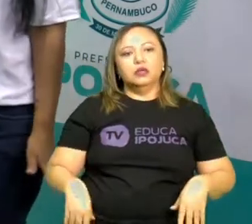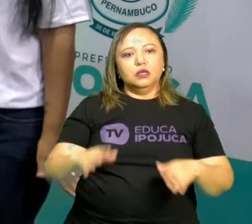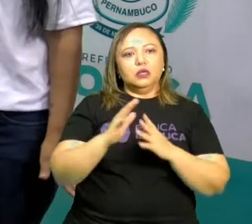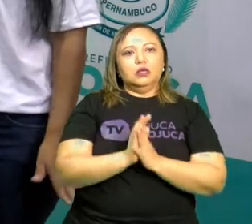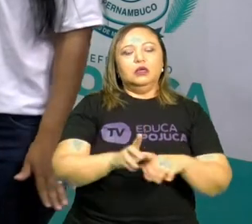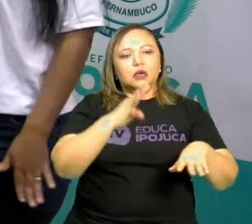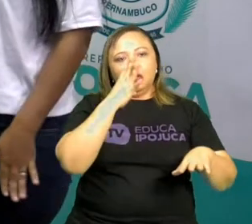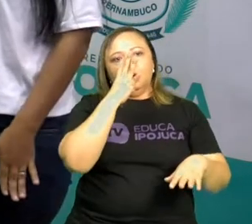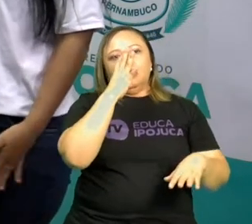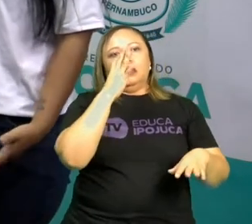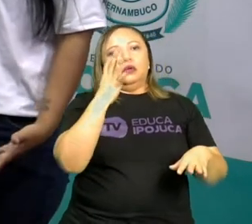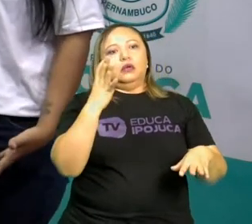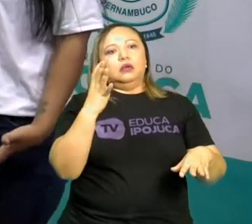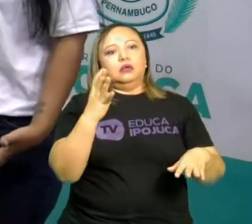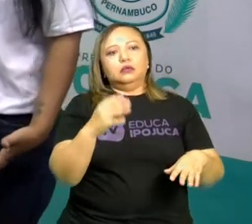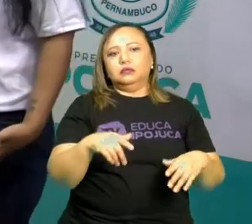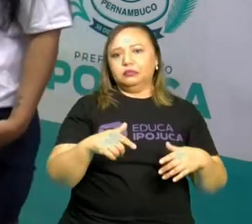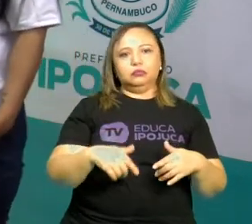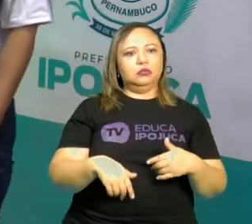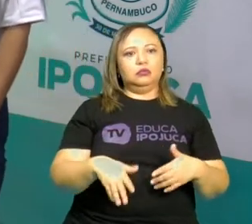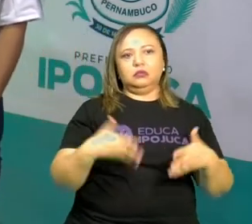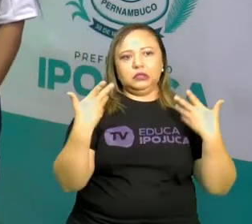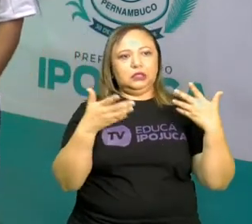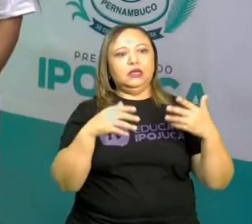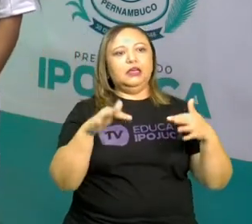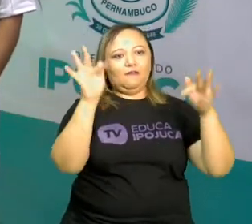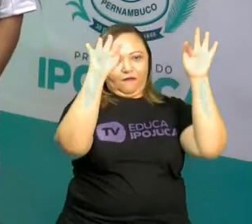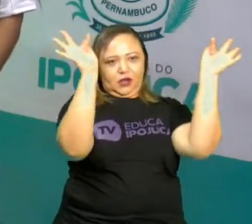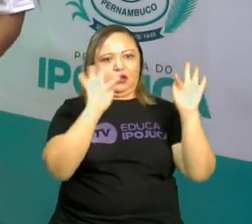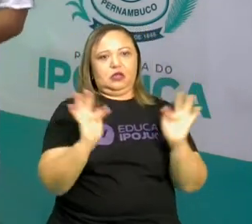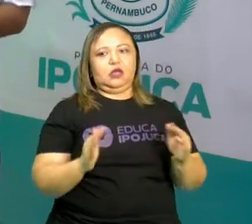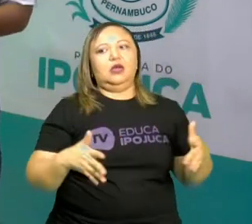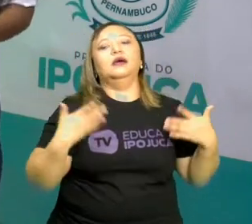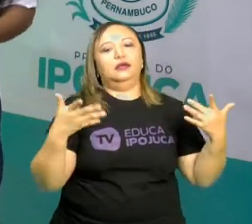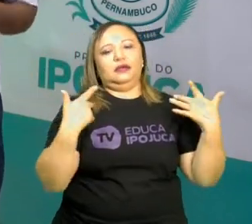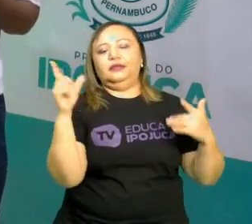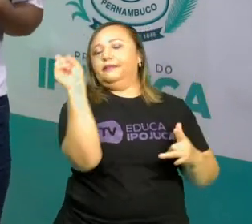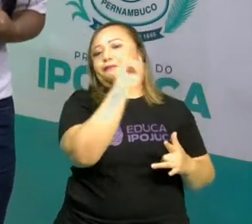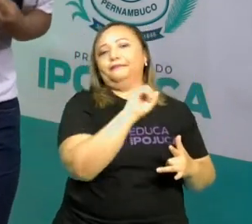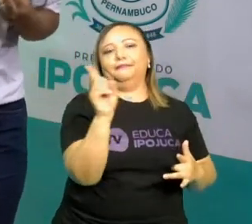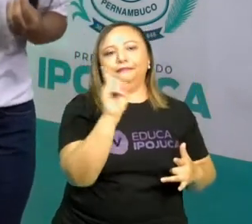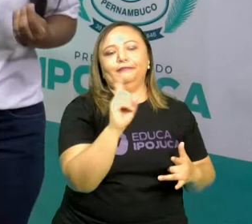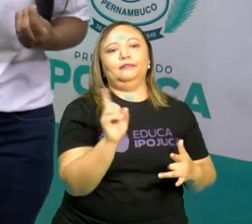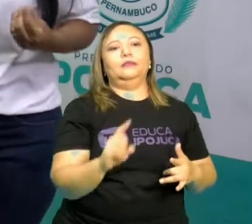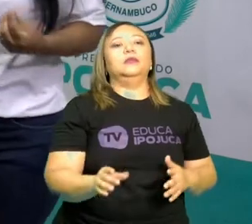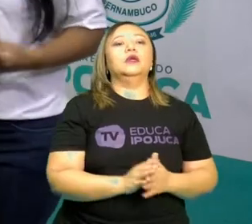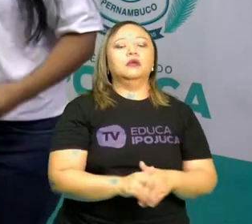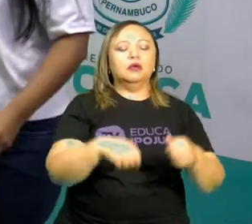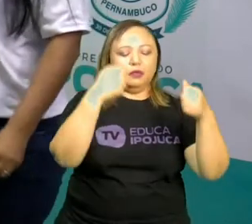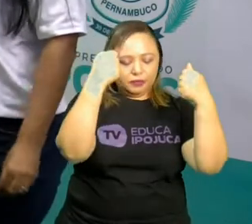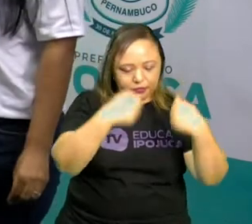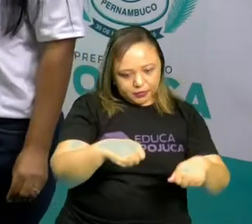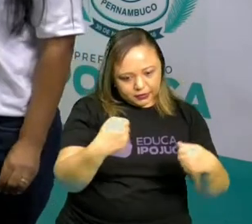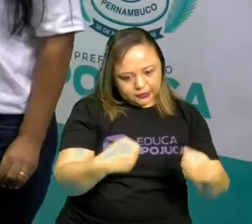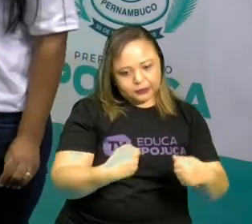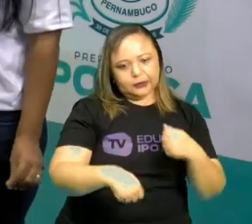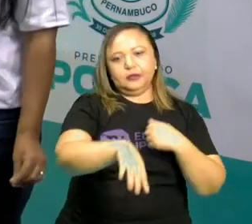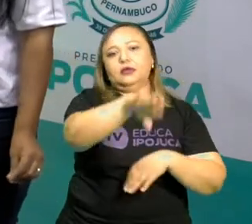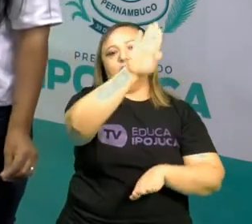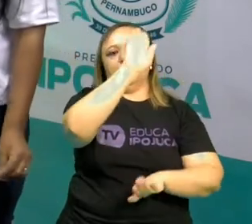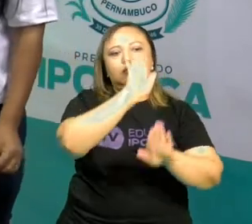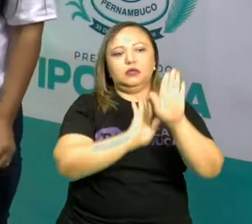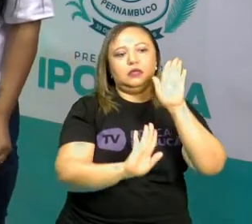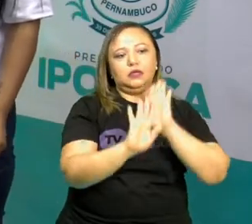minha escola fechou, não fiquei contente, mas percebi que se estava a ser prudente. Quando a minha